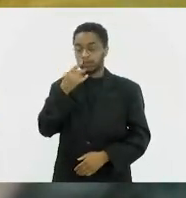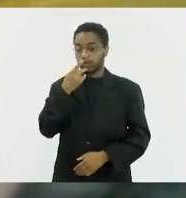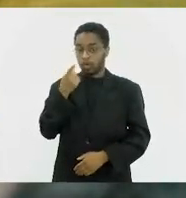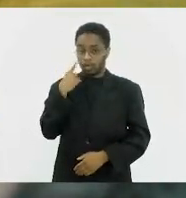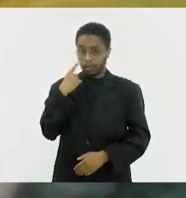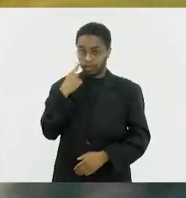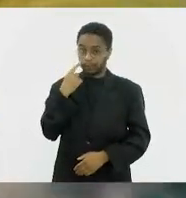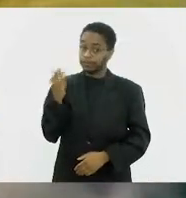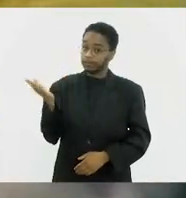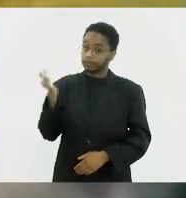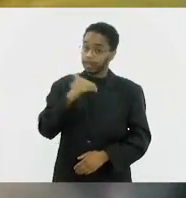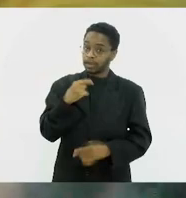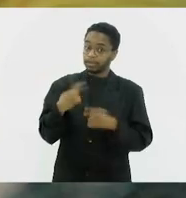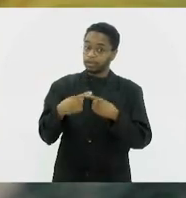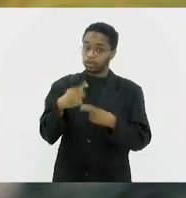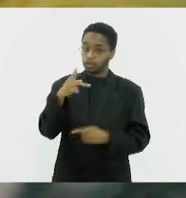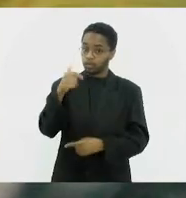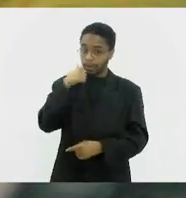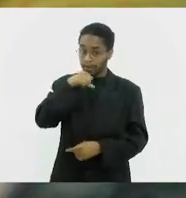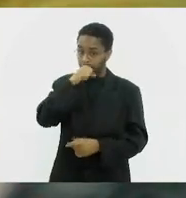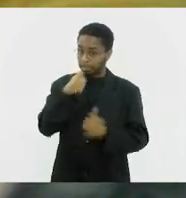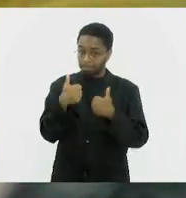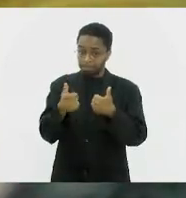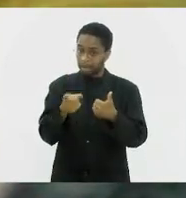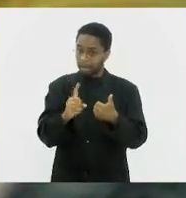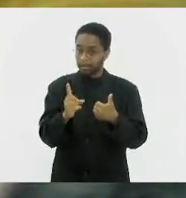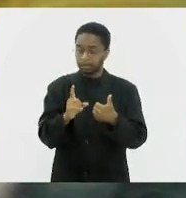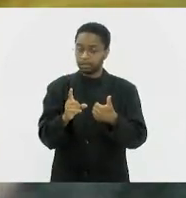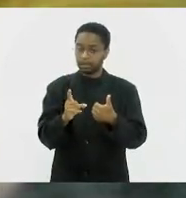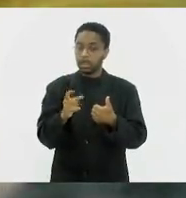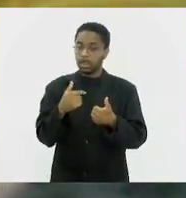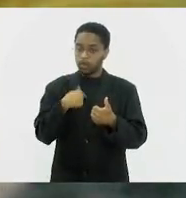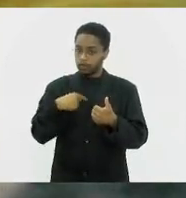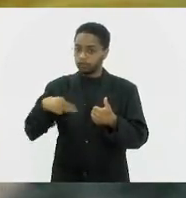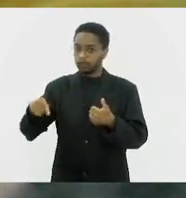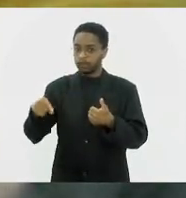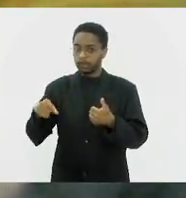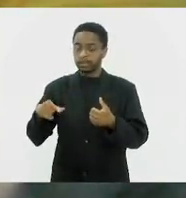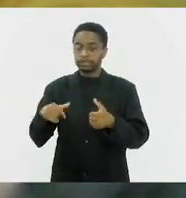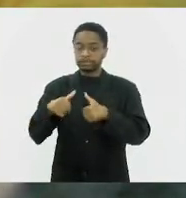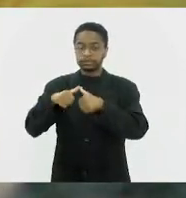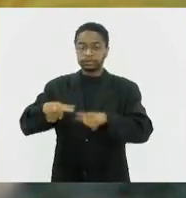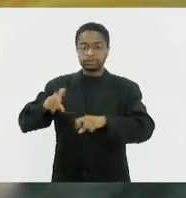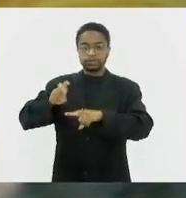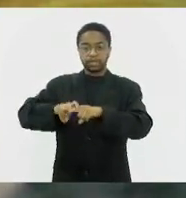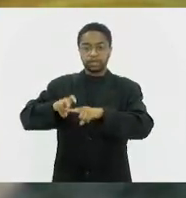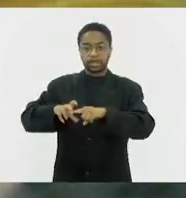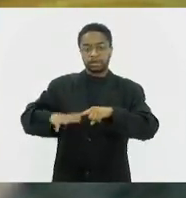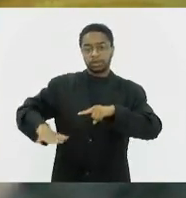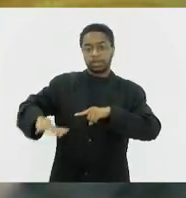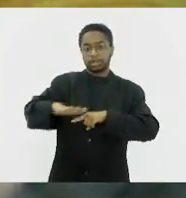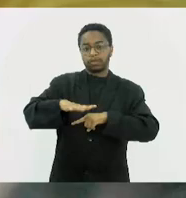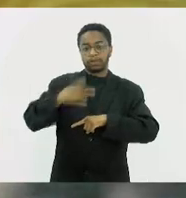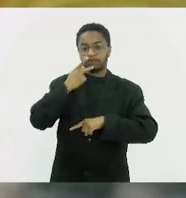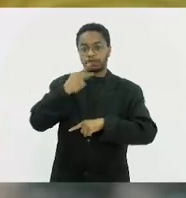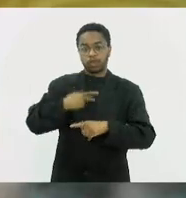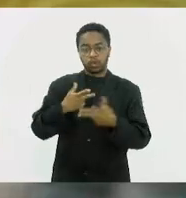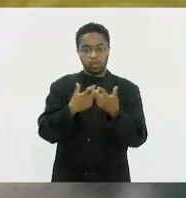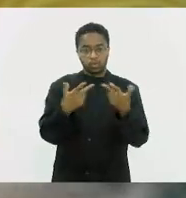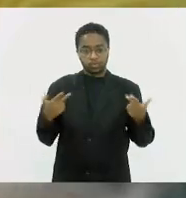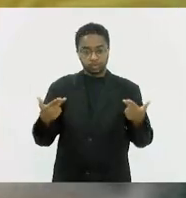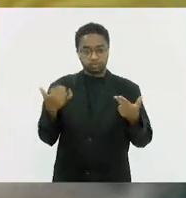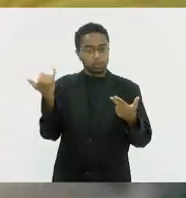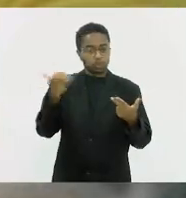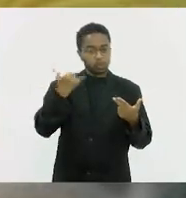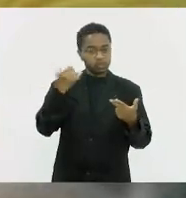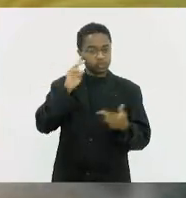vem aqui que a tua mãe não está bem. Eu passei outro dia, ela estava sentada no quintal, ela me falou uma coisa, que me contou uma